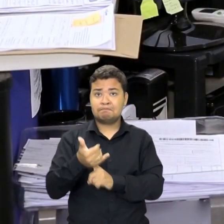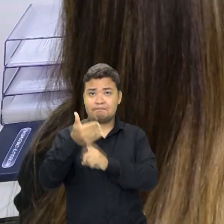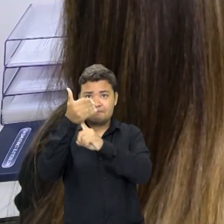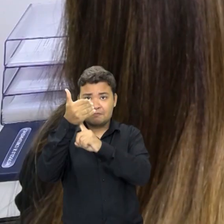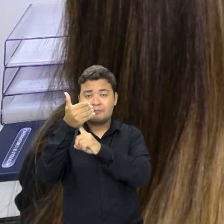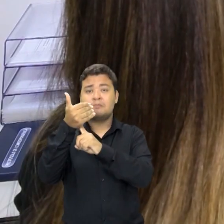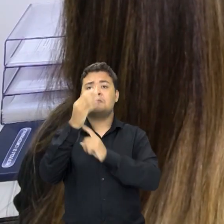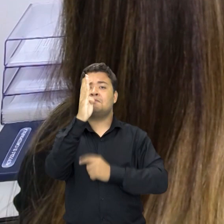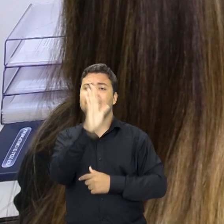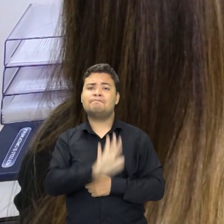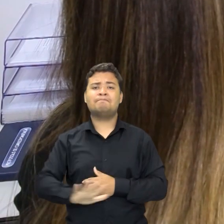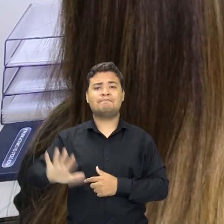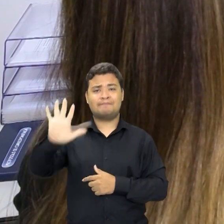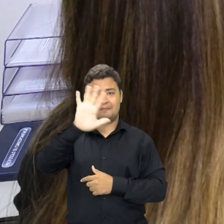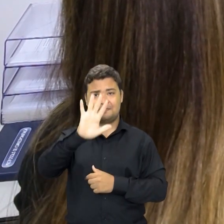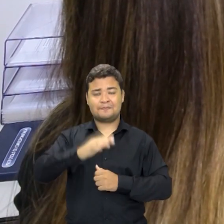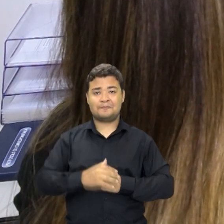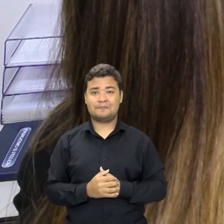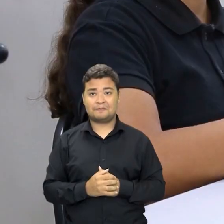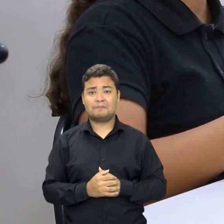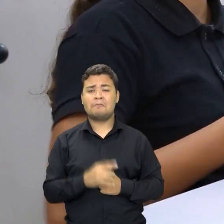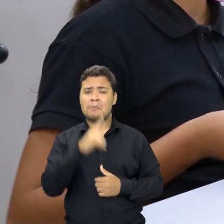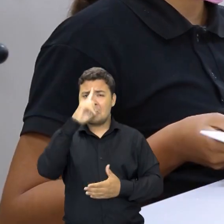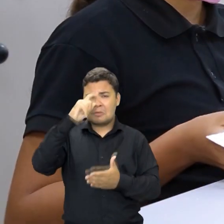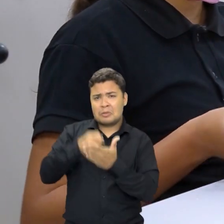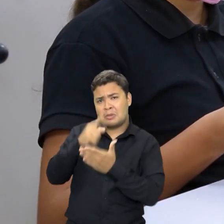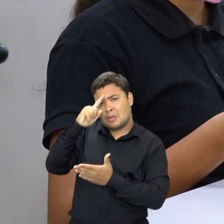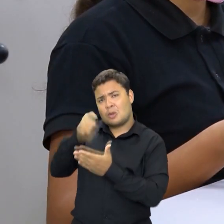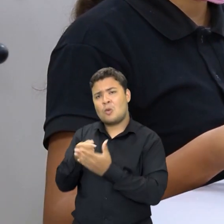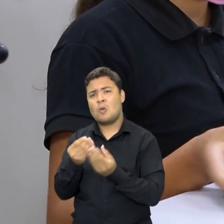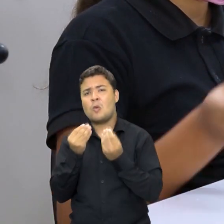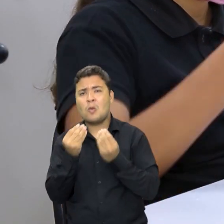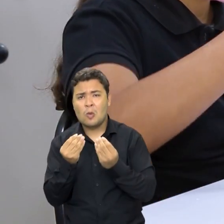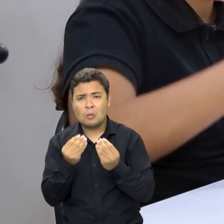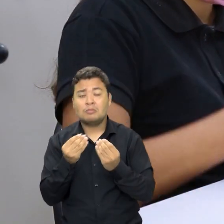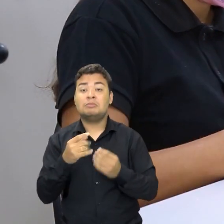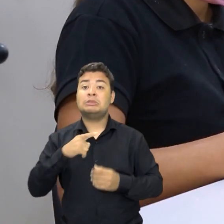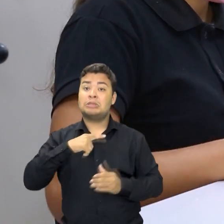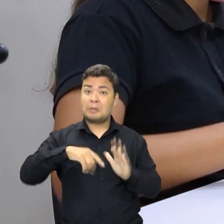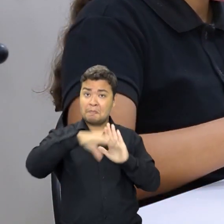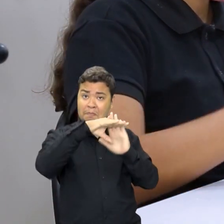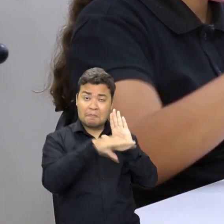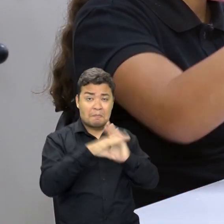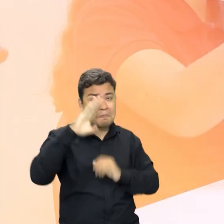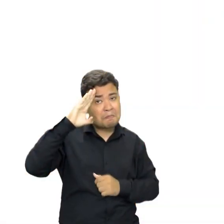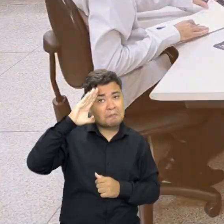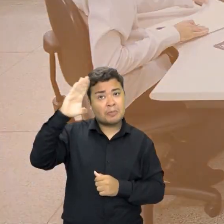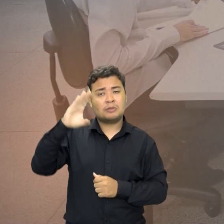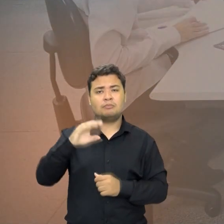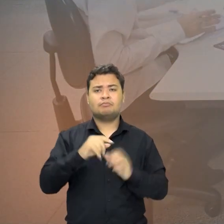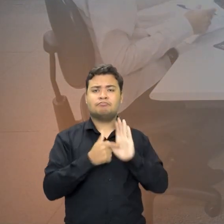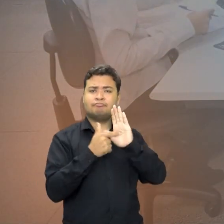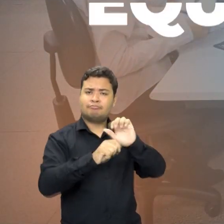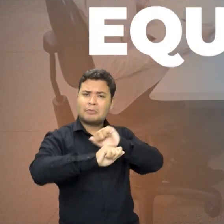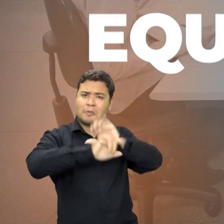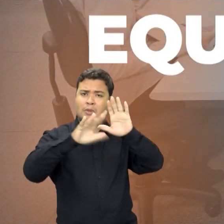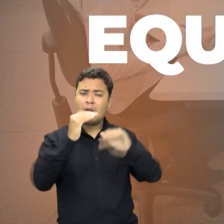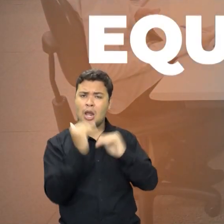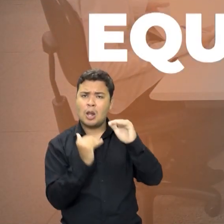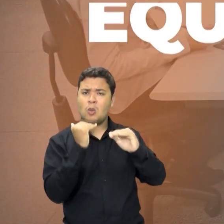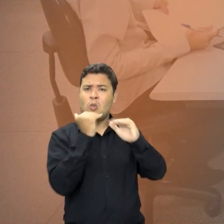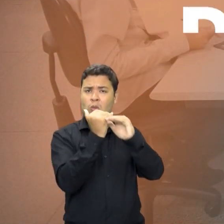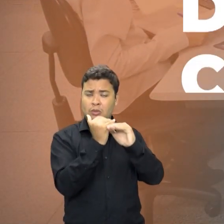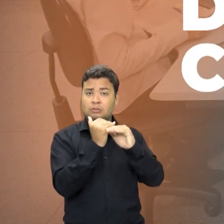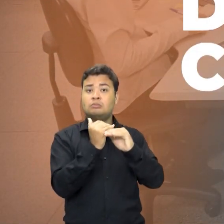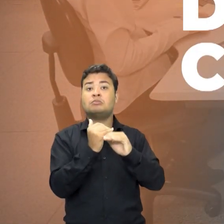e tecnológico brasileiro. A FUNAP toma decisões baseadas nos princípios fundamentais: transparência,